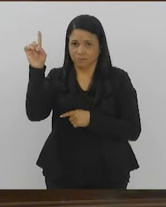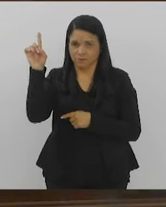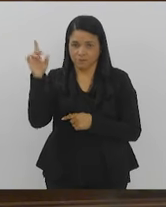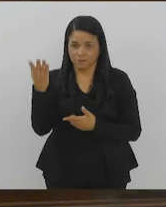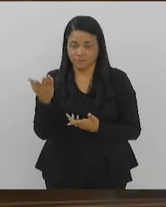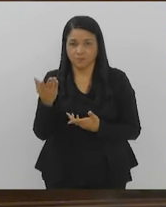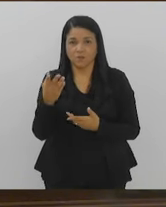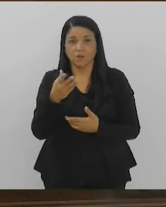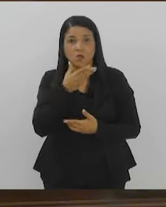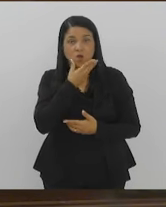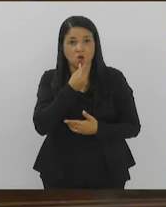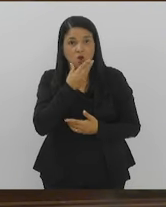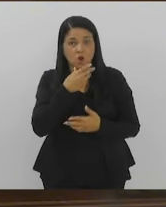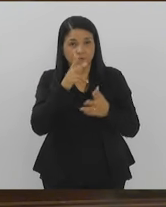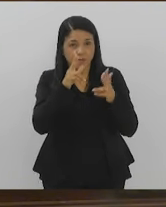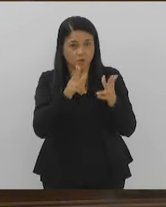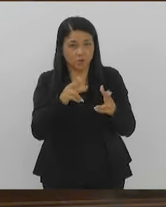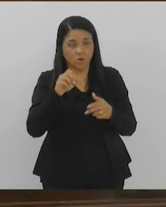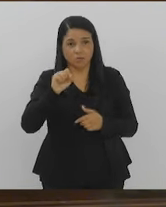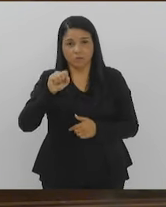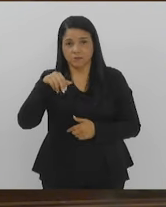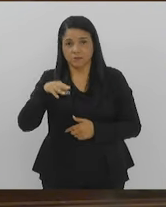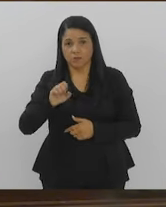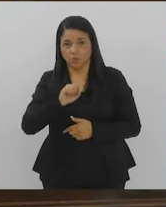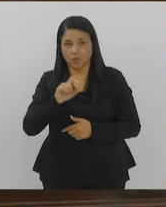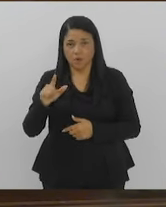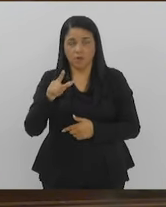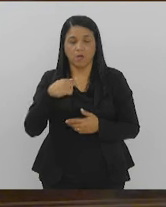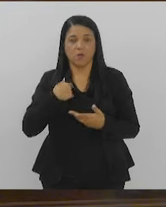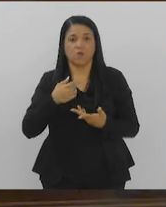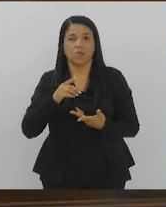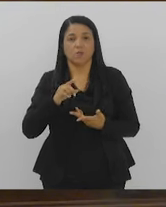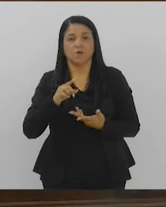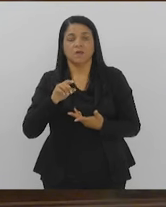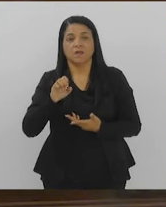Homens como Samuel Nistro, Otto Nelson, Alcebiades Pereira,